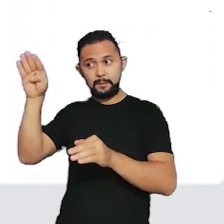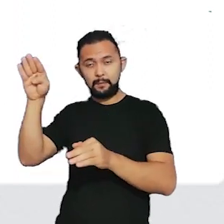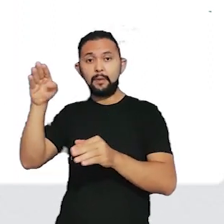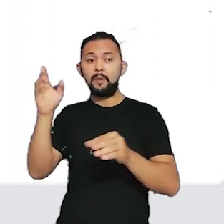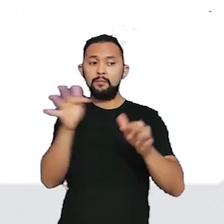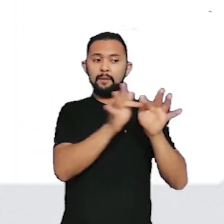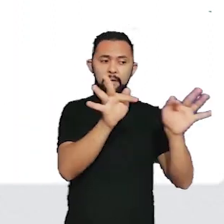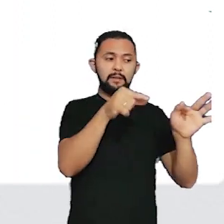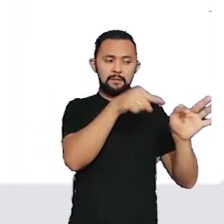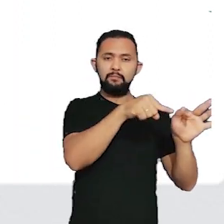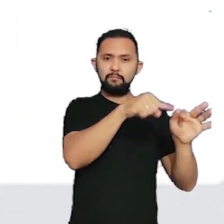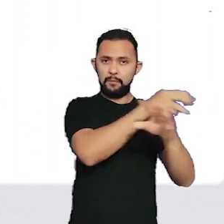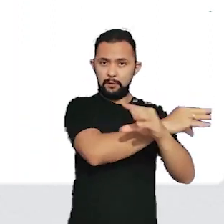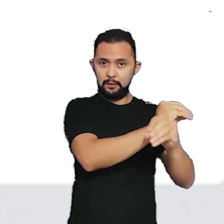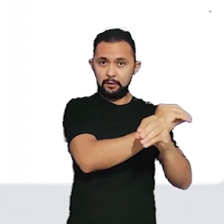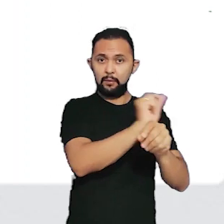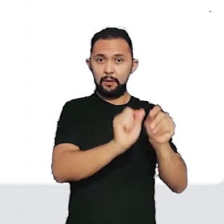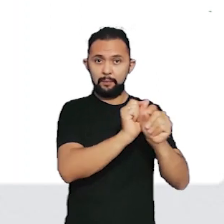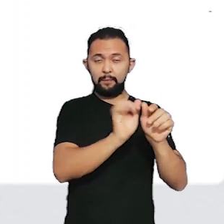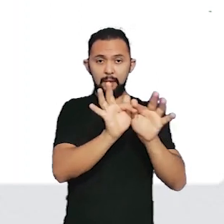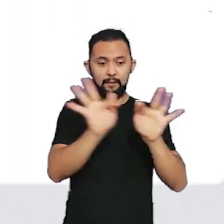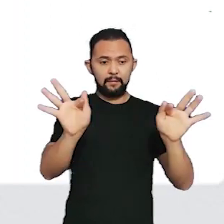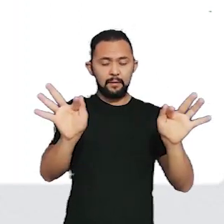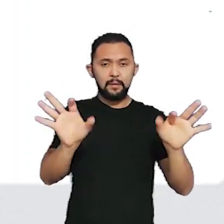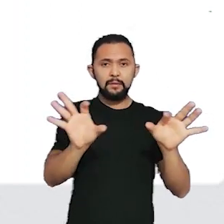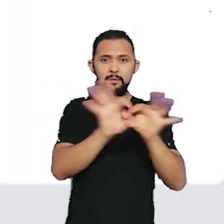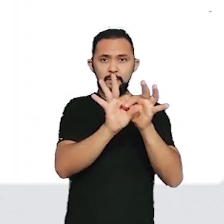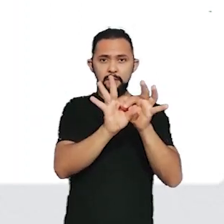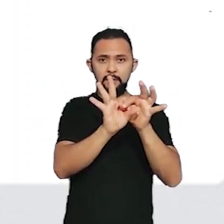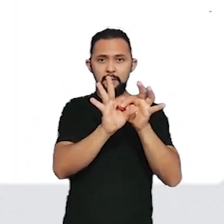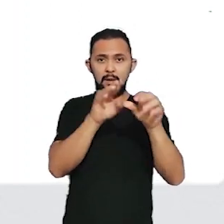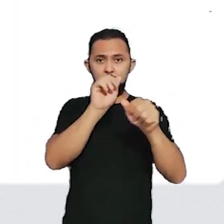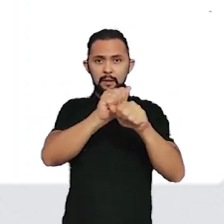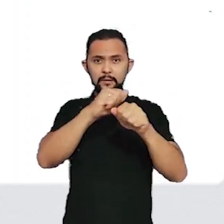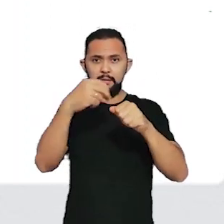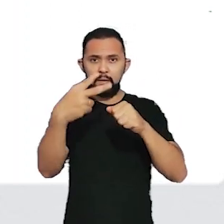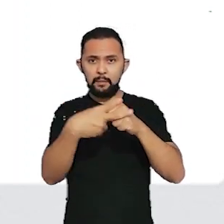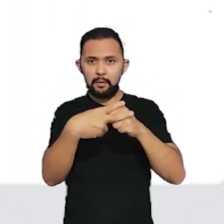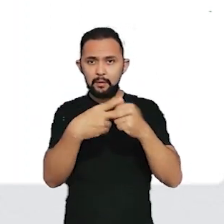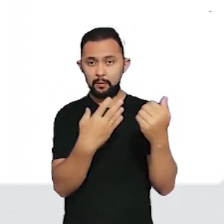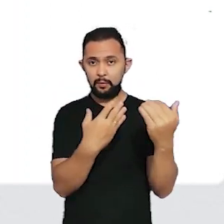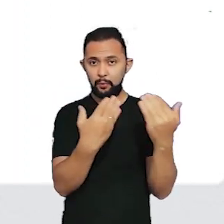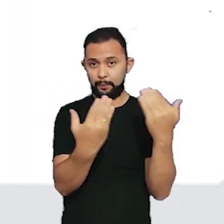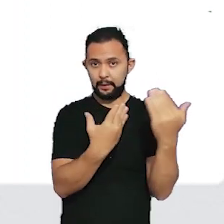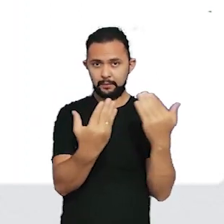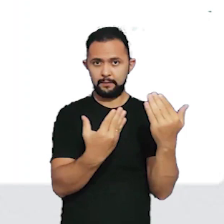eu vou chamar de oração subordinada adverbial comparativa, tá? Trazendo aí essa